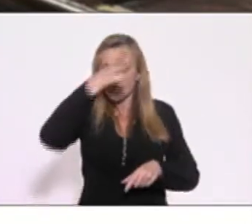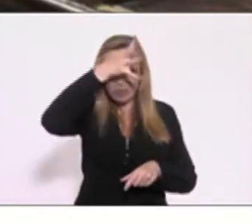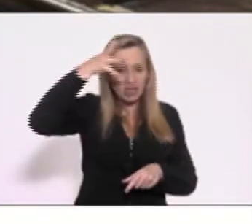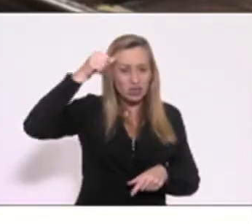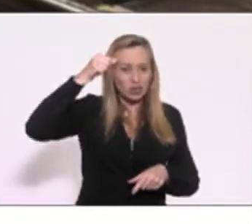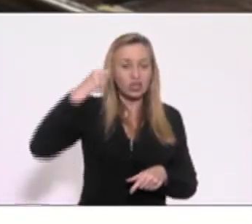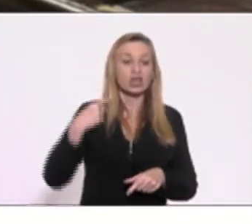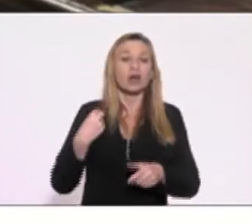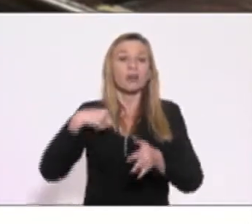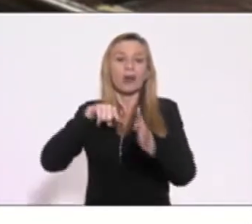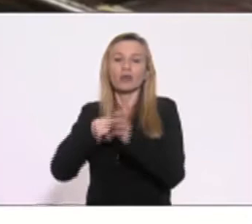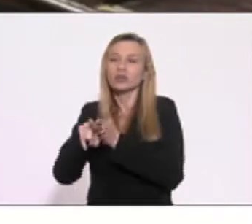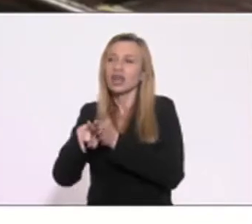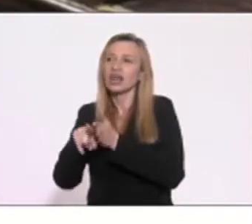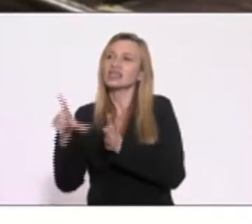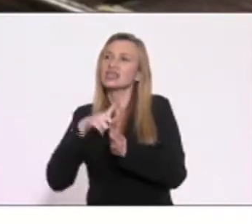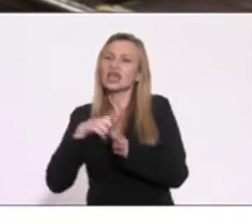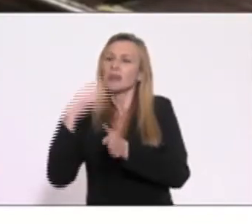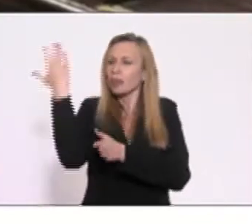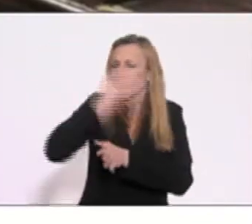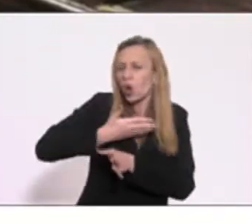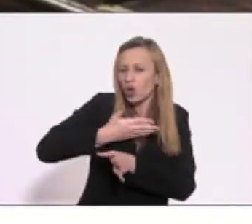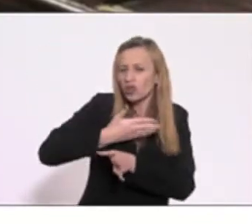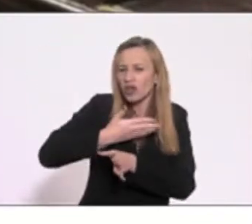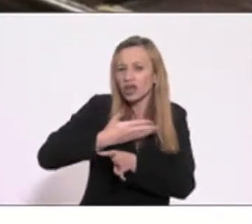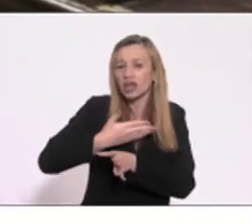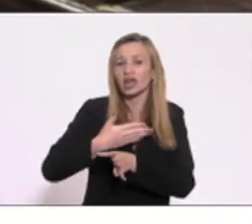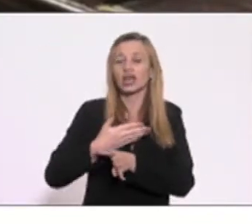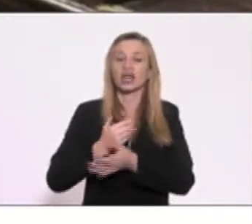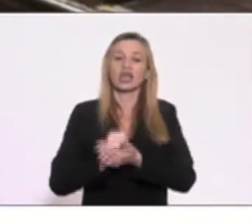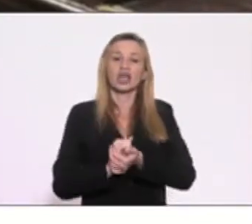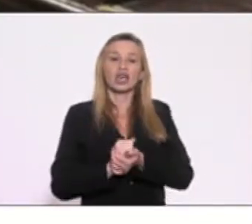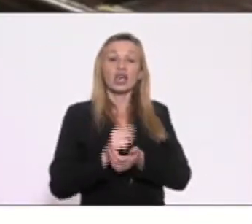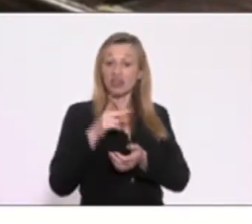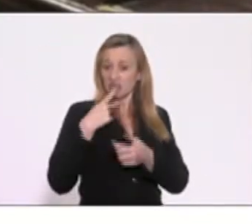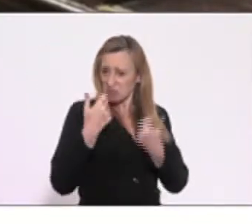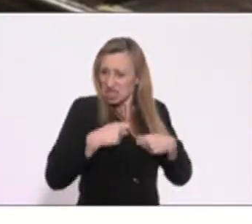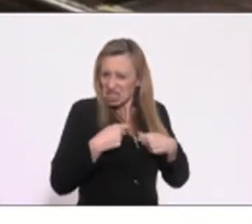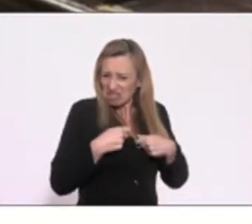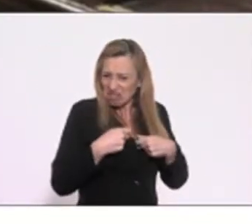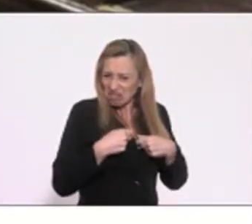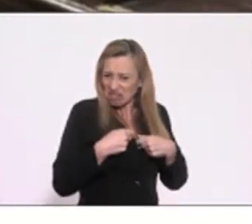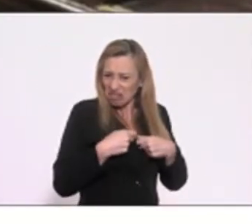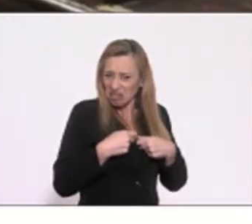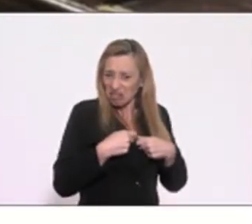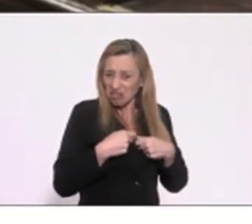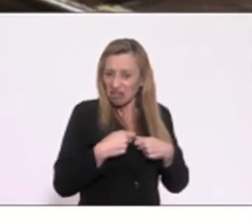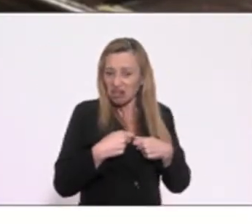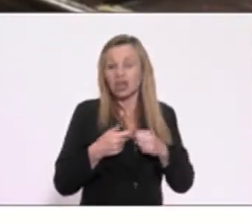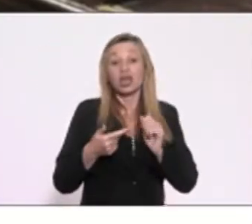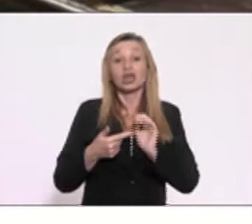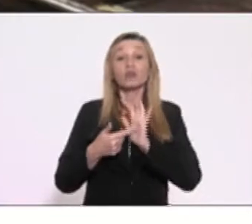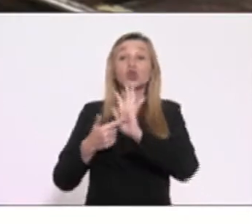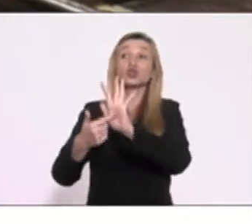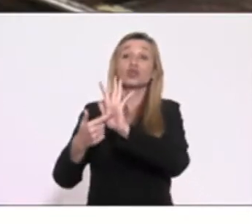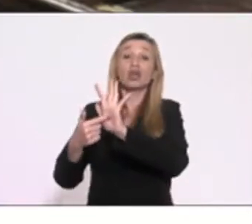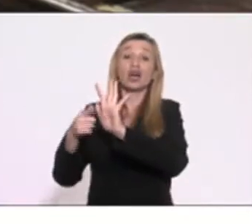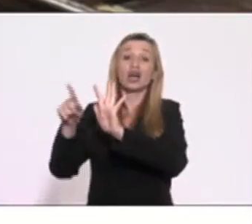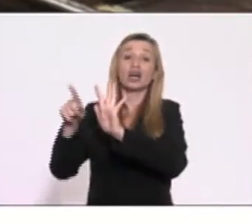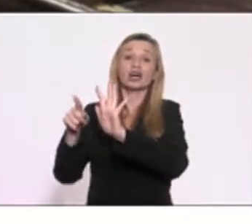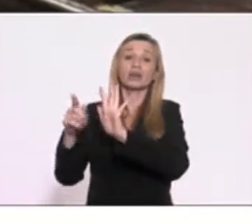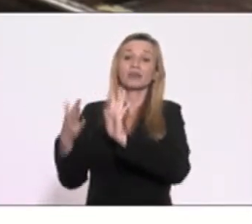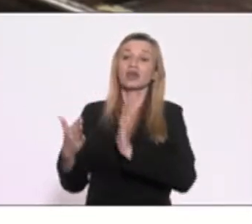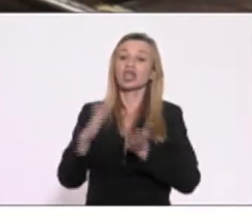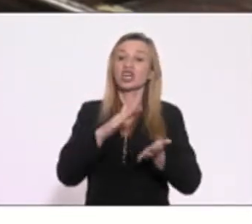Foi perguntado se ele tinha alguma prova, alguma evidência disso, ele perguntou, e precisa? E apontou o dedo para